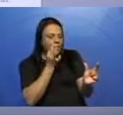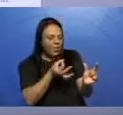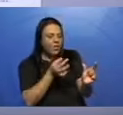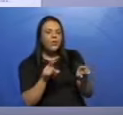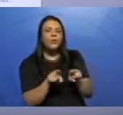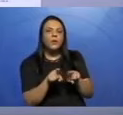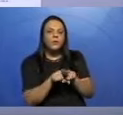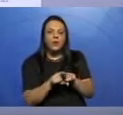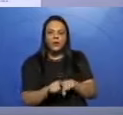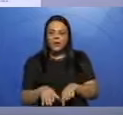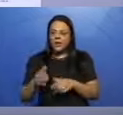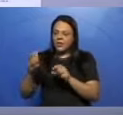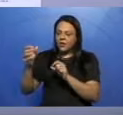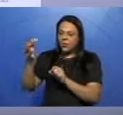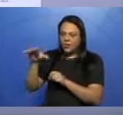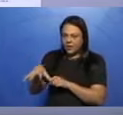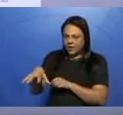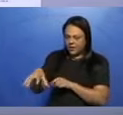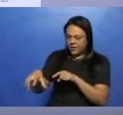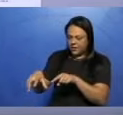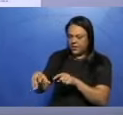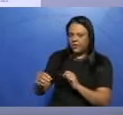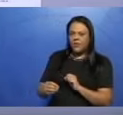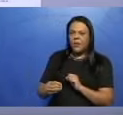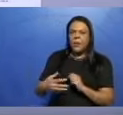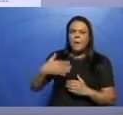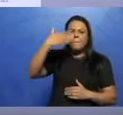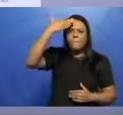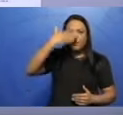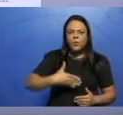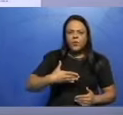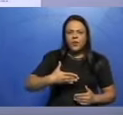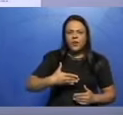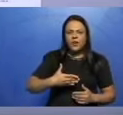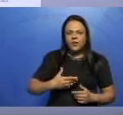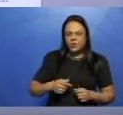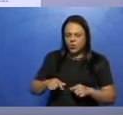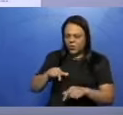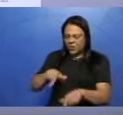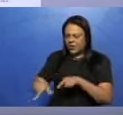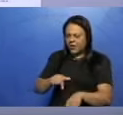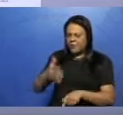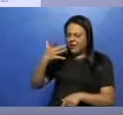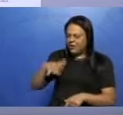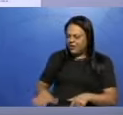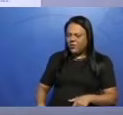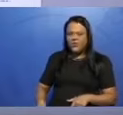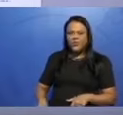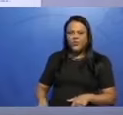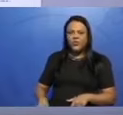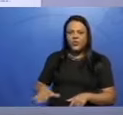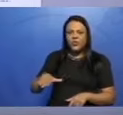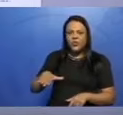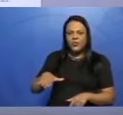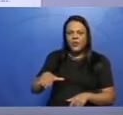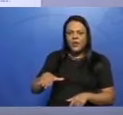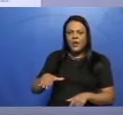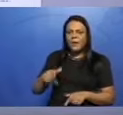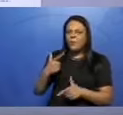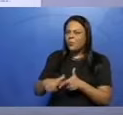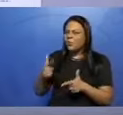de argumentos sólidos, concretos, que o trabalho infantil é prejudicial. Quando nós olhamos o